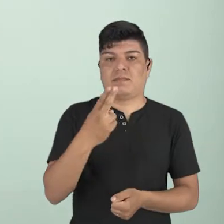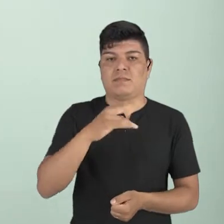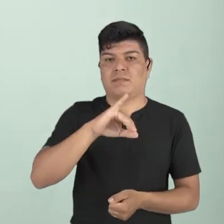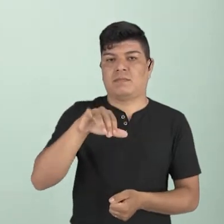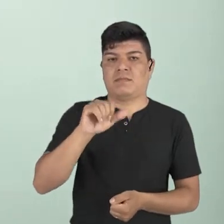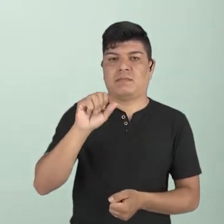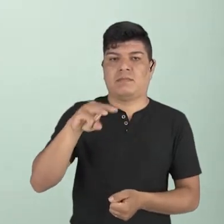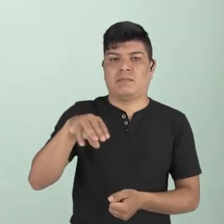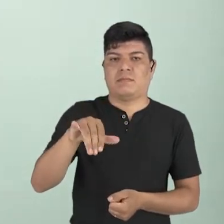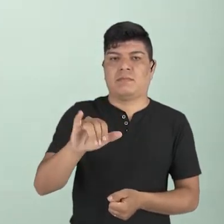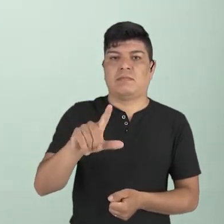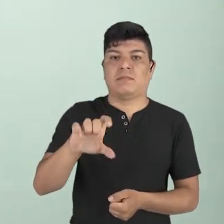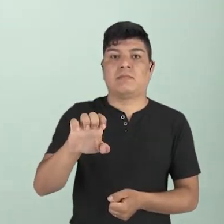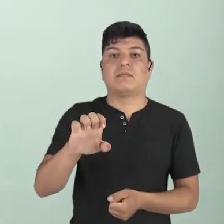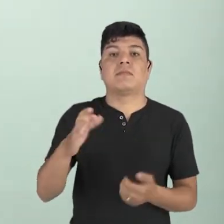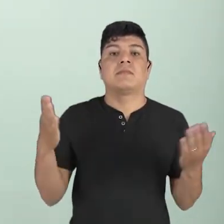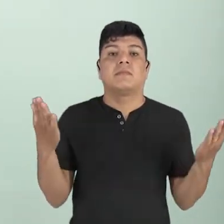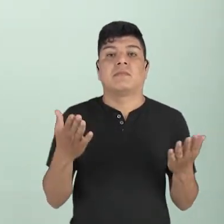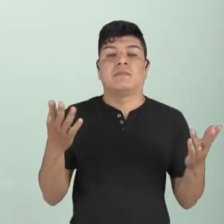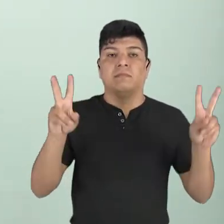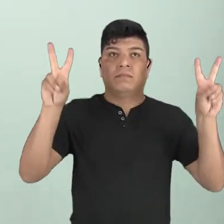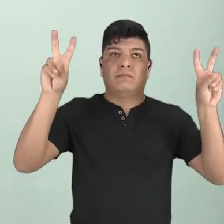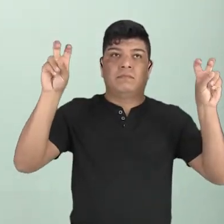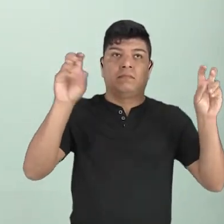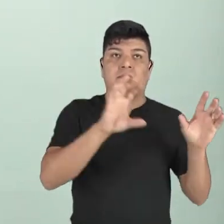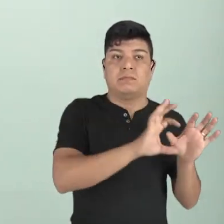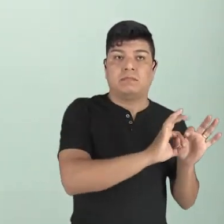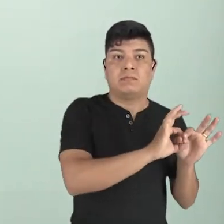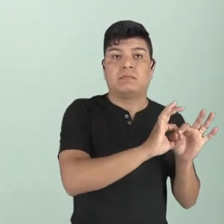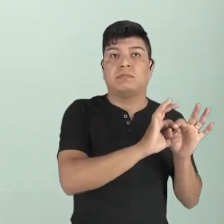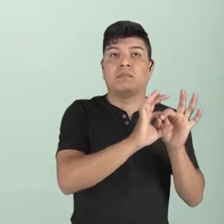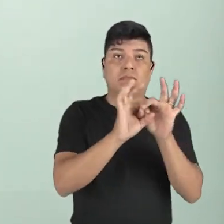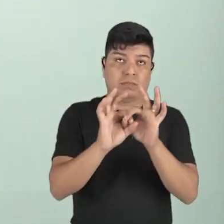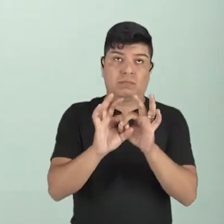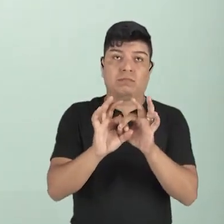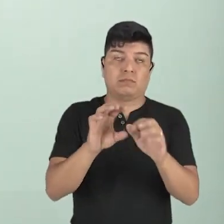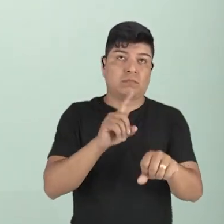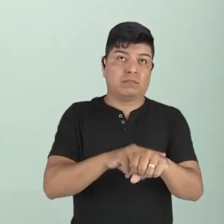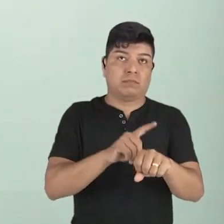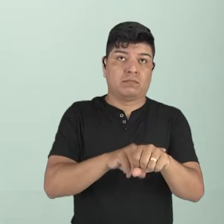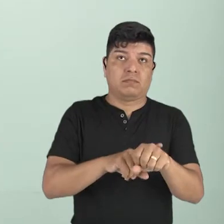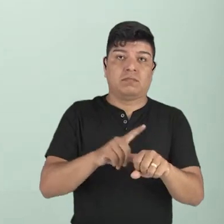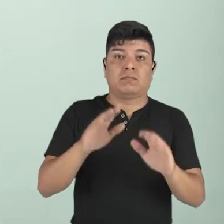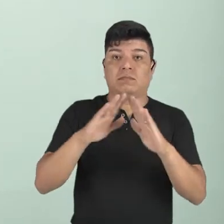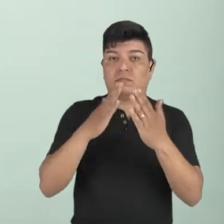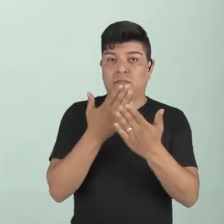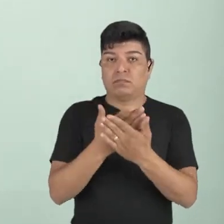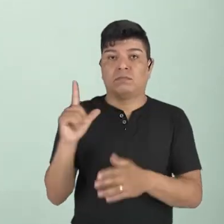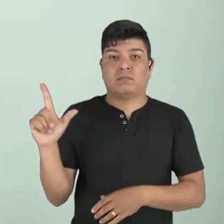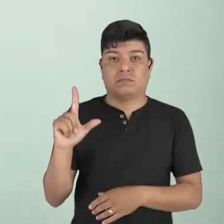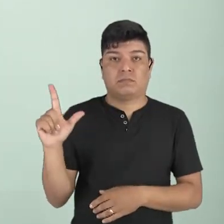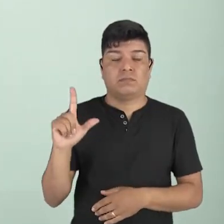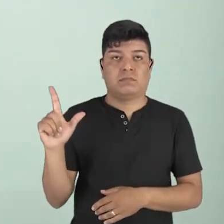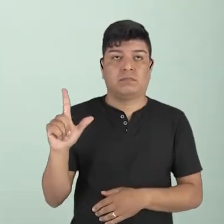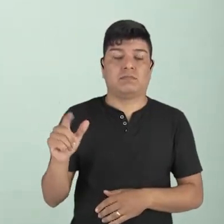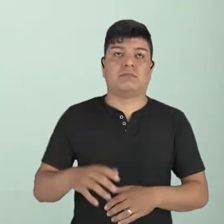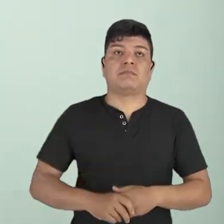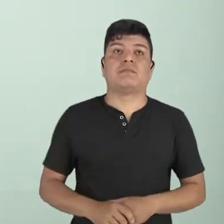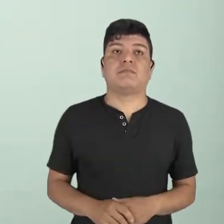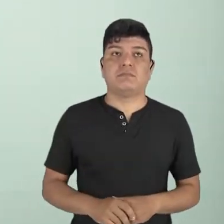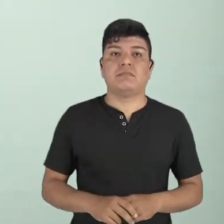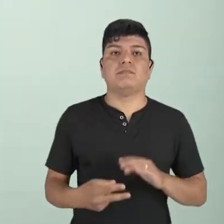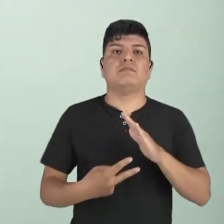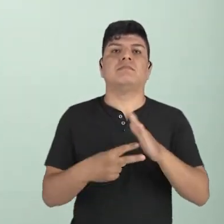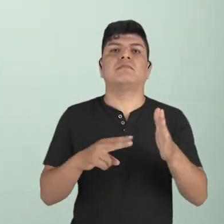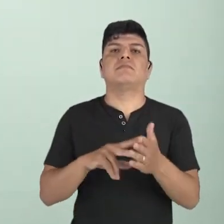Jamile Fontenelle o nosso assunto de hoje é lindo tempo das escolas literárias parte um vamos lá o que